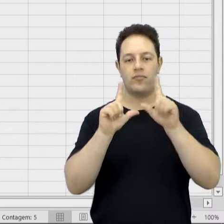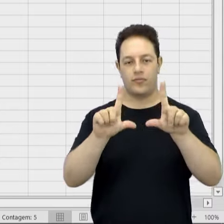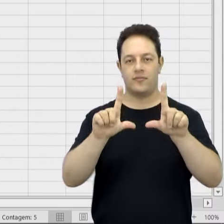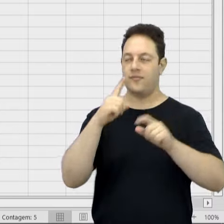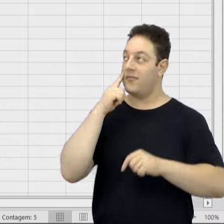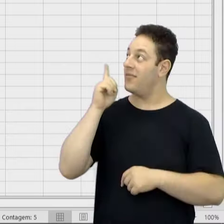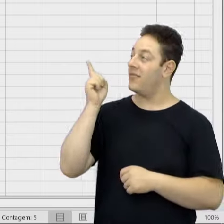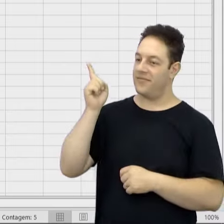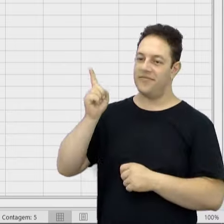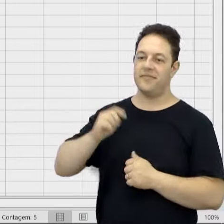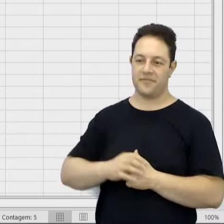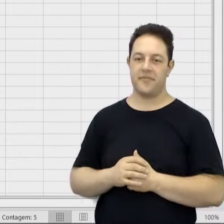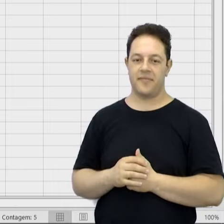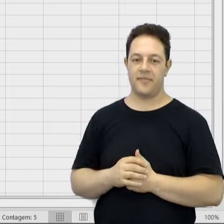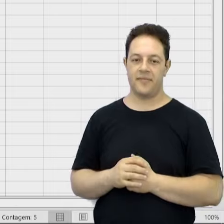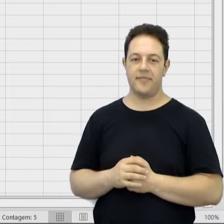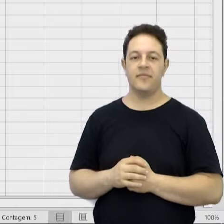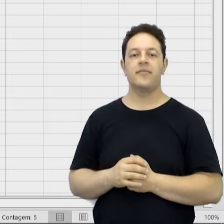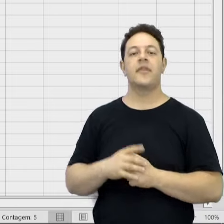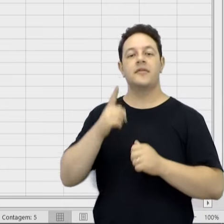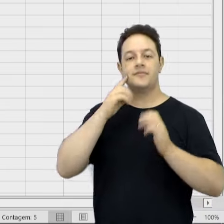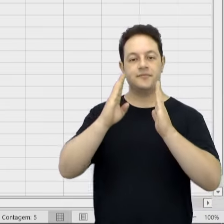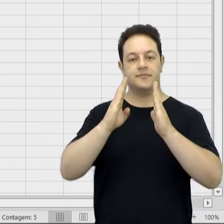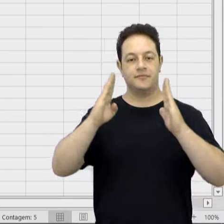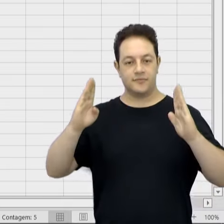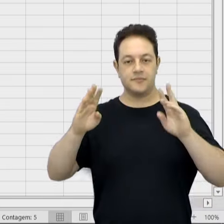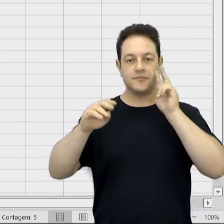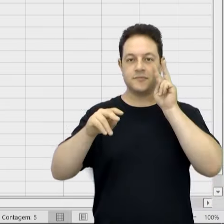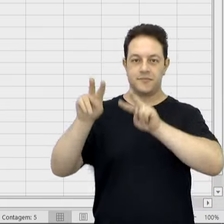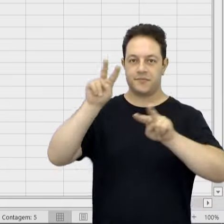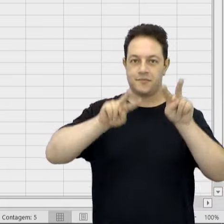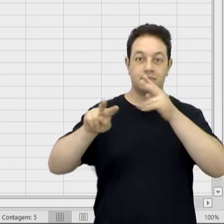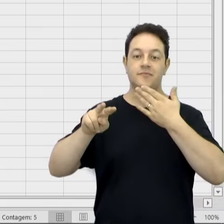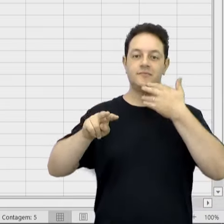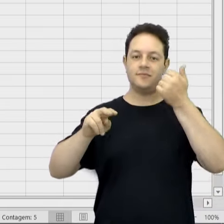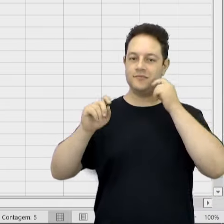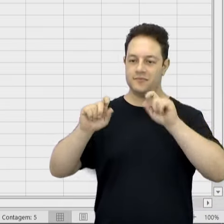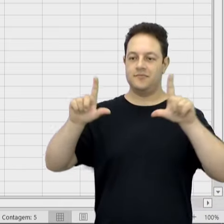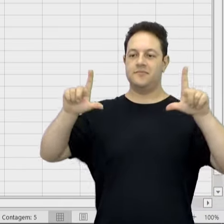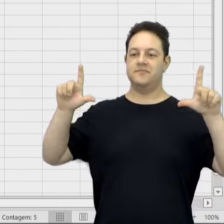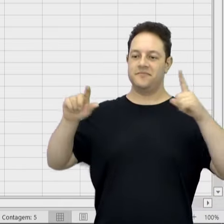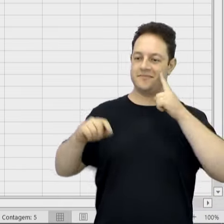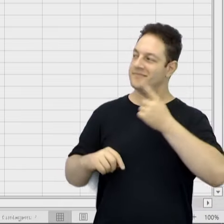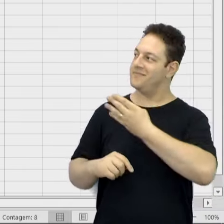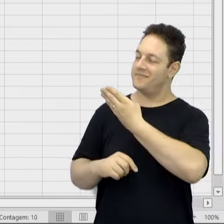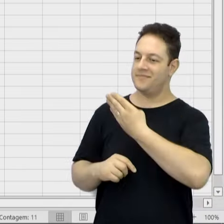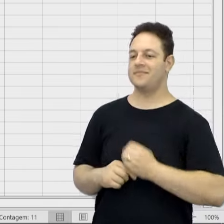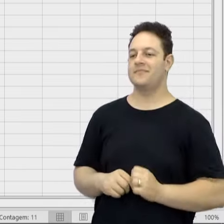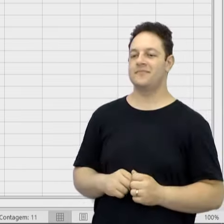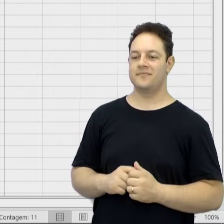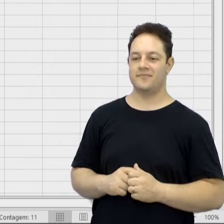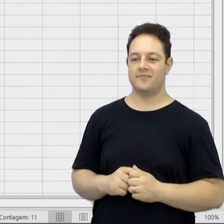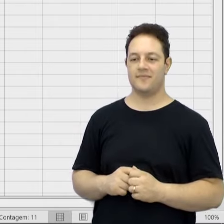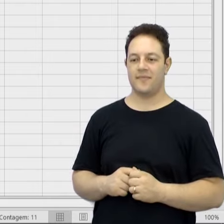Então, eu vou aumentar já para vocês verem um pouquinho maior.